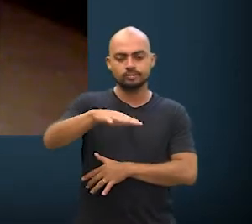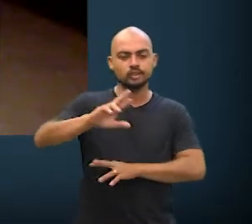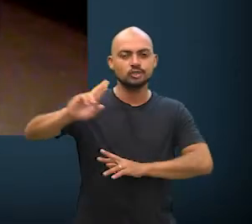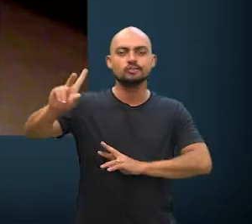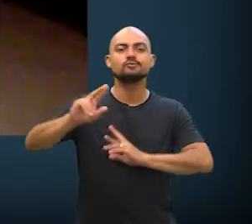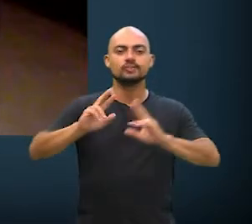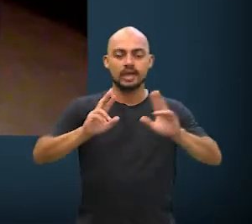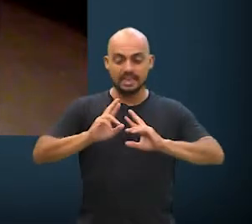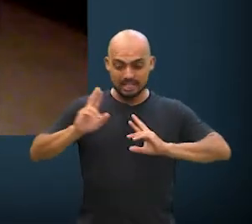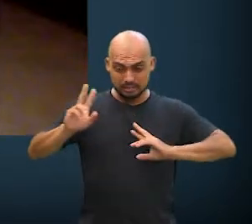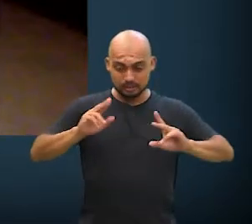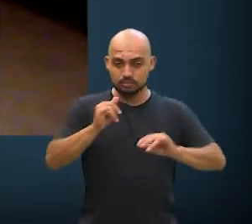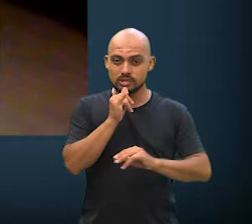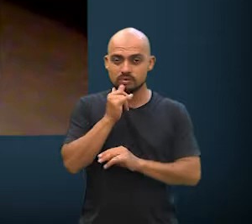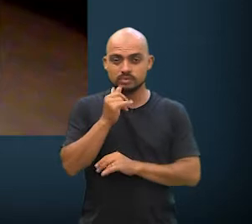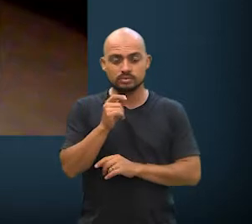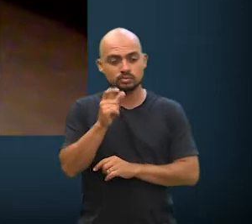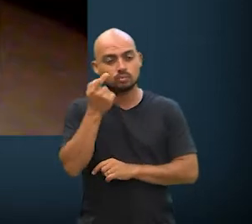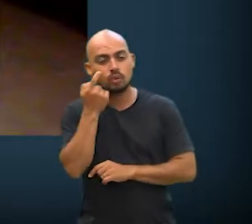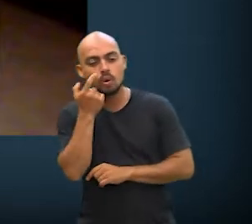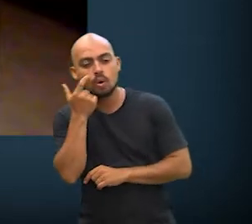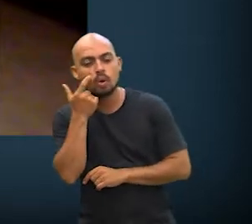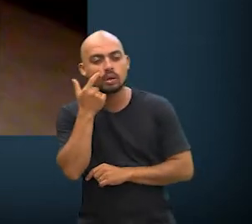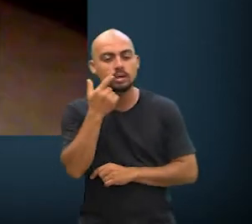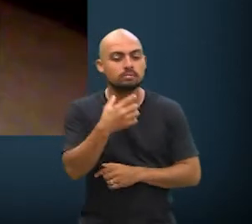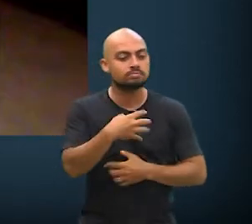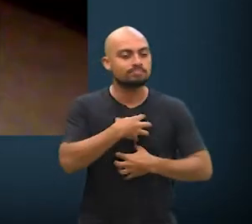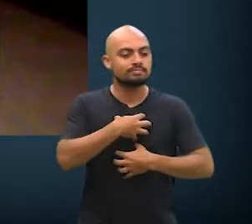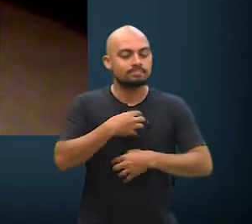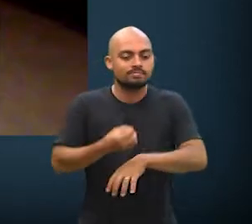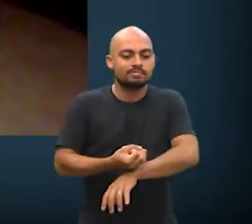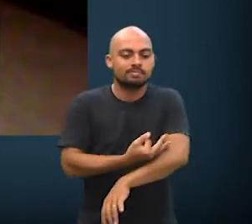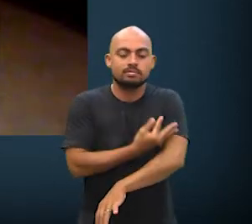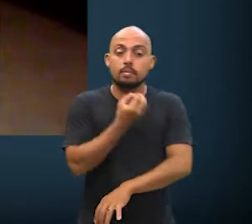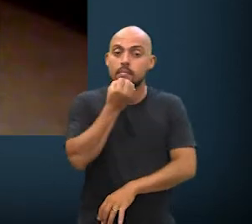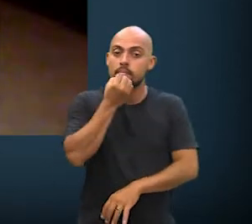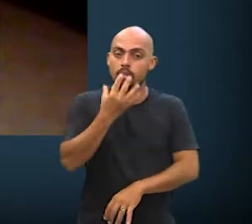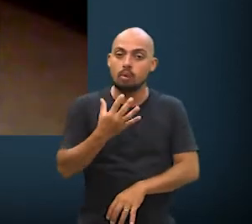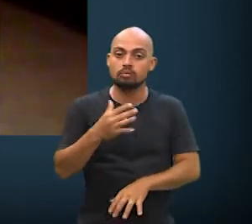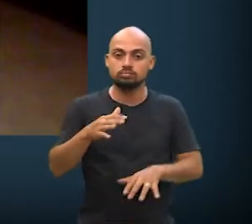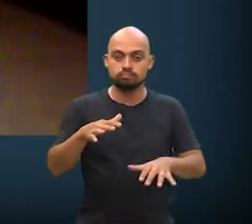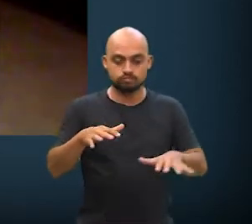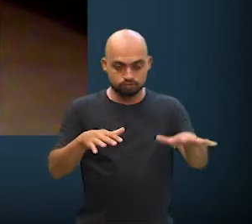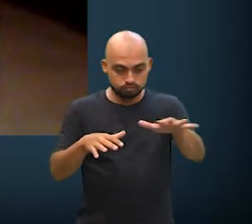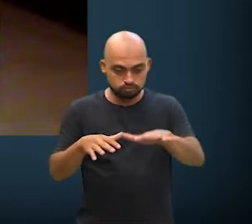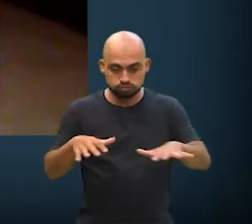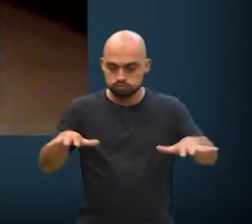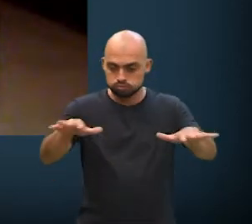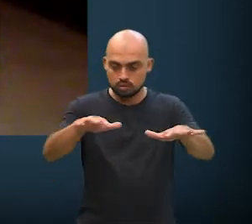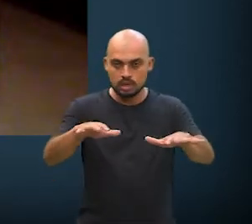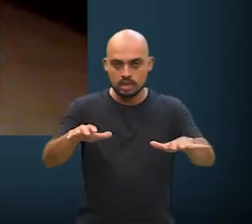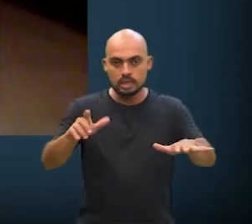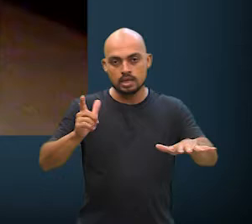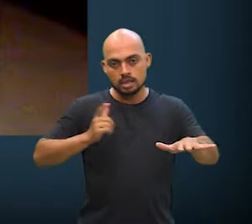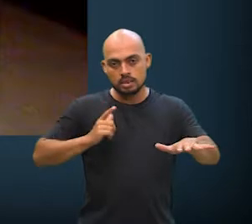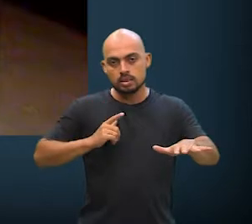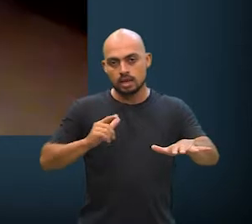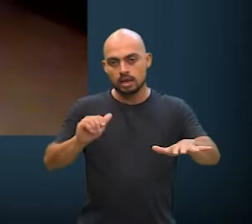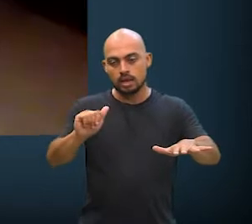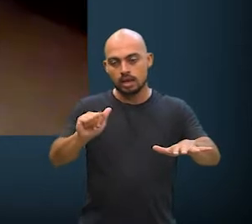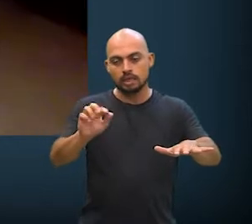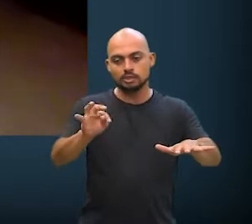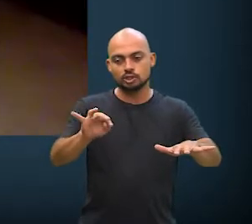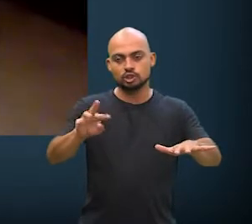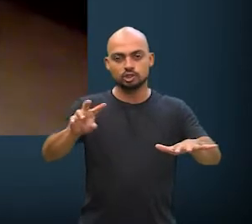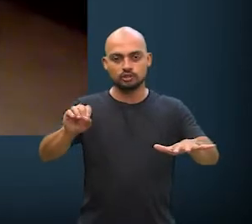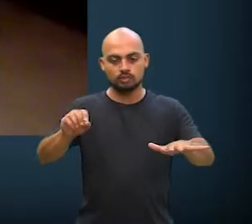você pode olhar e ganhar bons rendimentos no mercado. Então, ele existe tanto ativos, exceto os